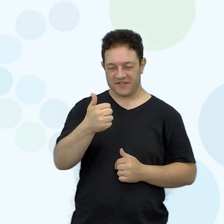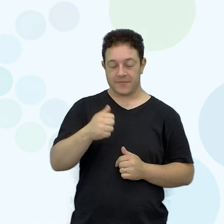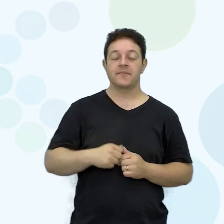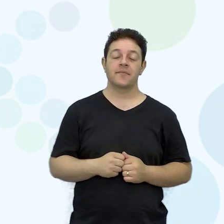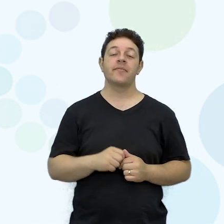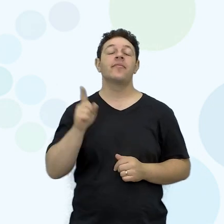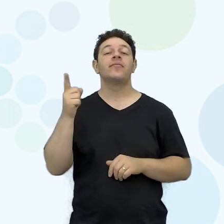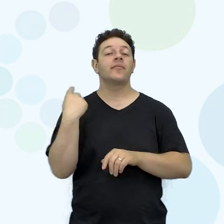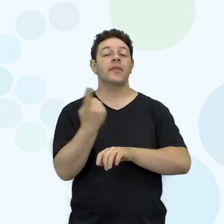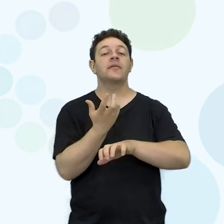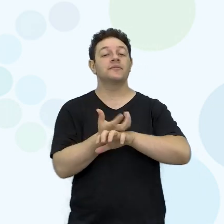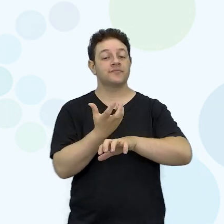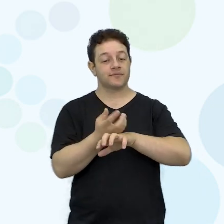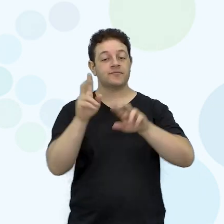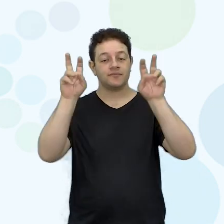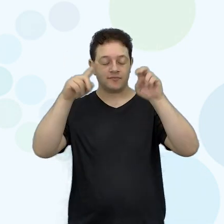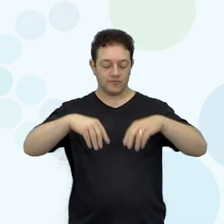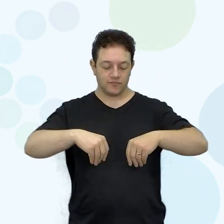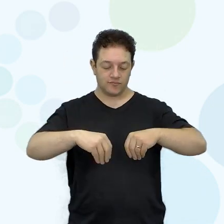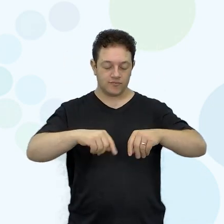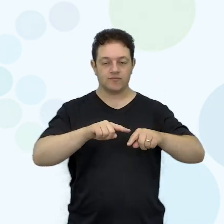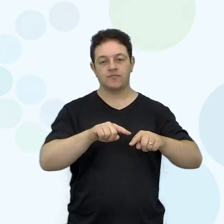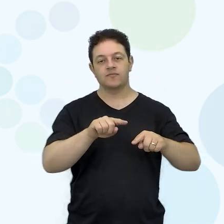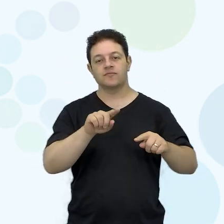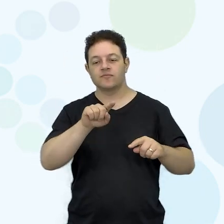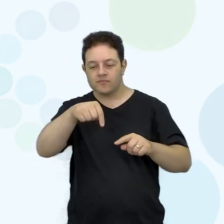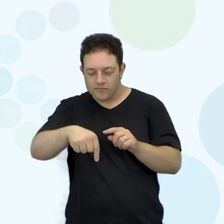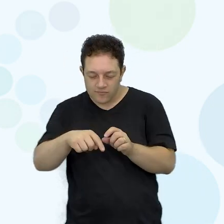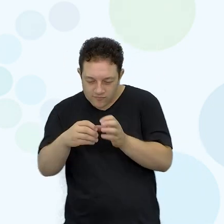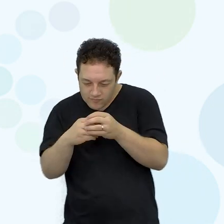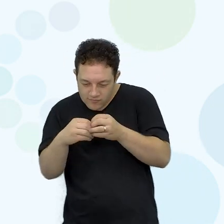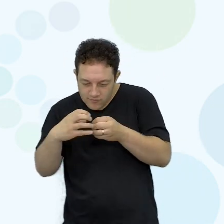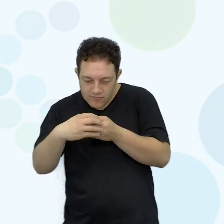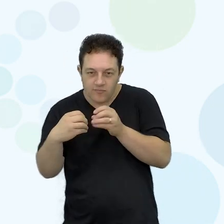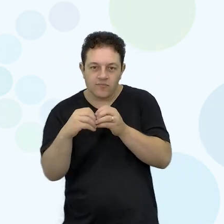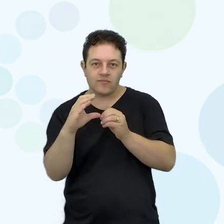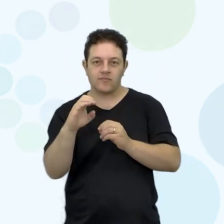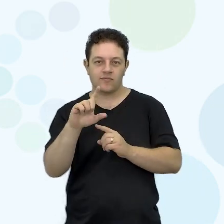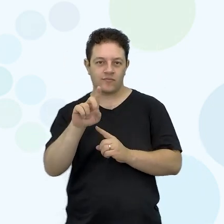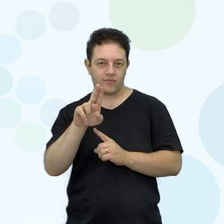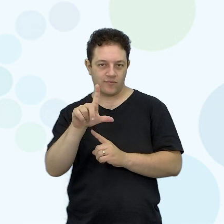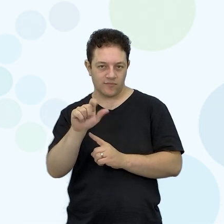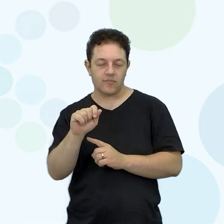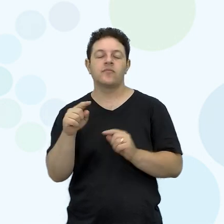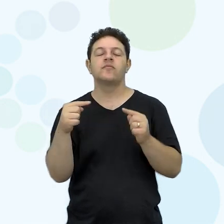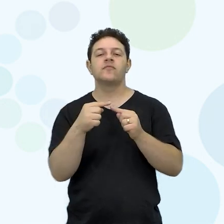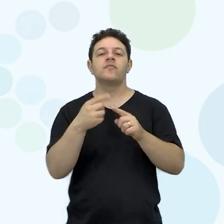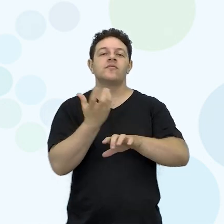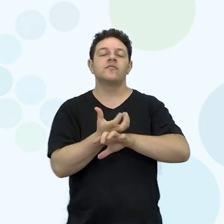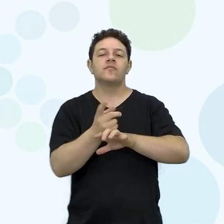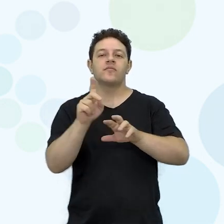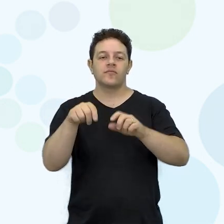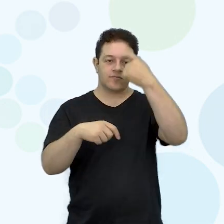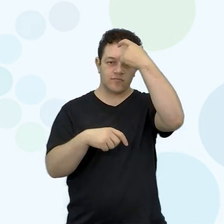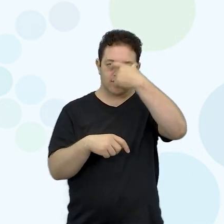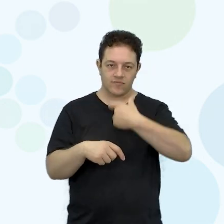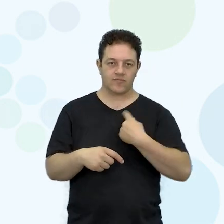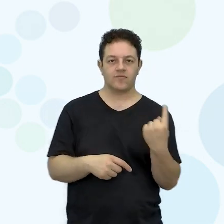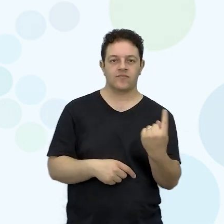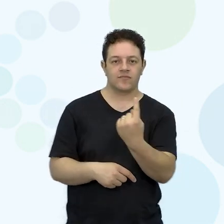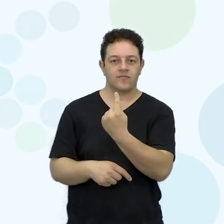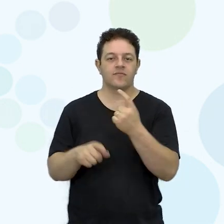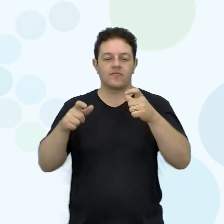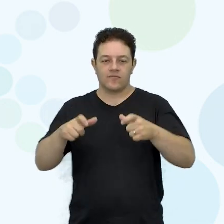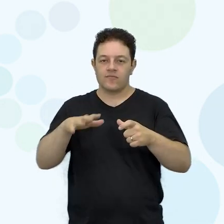nosso componente é o do solo, a célula, a nossa unidade curricular é o indivíduo e o ambiente, o nosso aprofundamento é